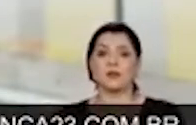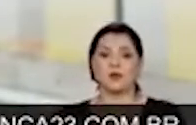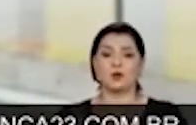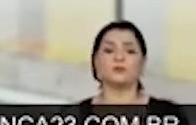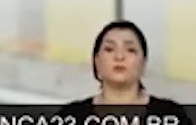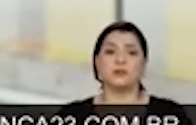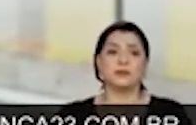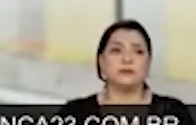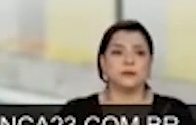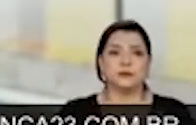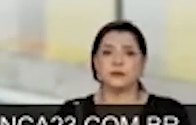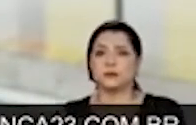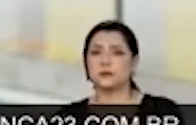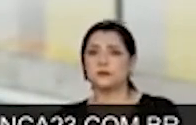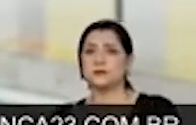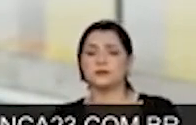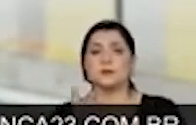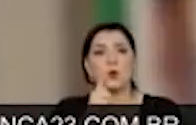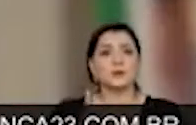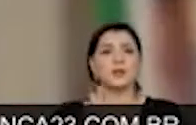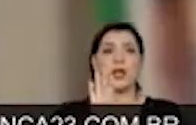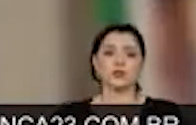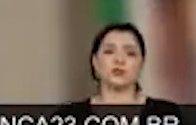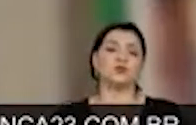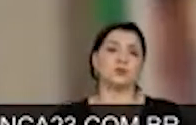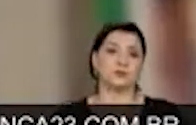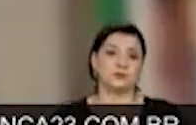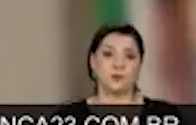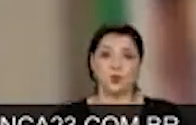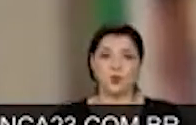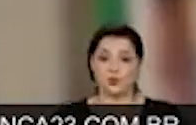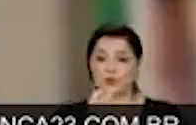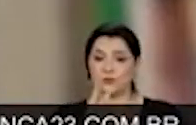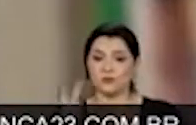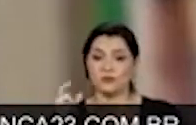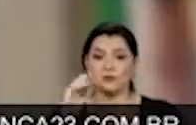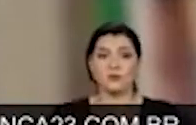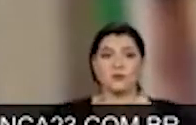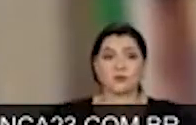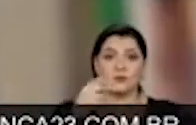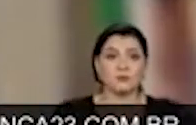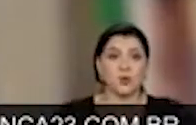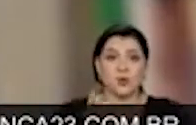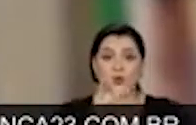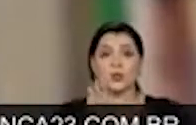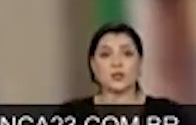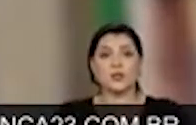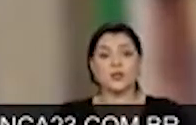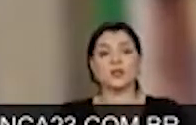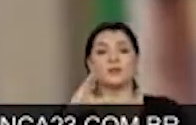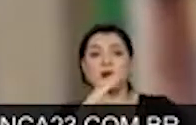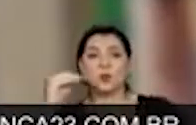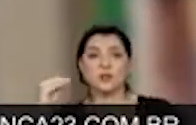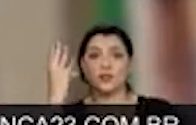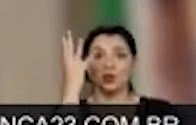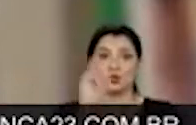em muitas portas para conseguir ajuda. Hoje em dia, na prática, quem faz a busca das crianças e